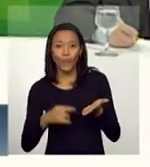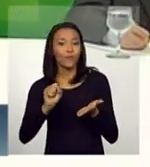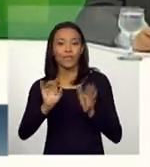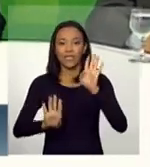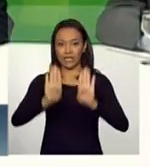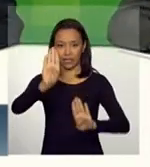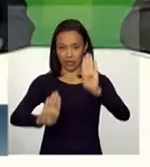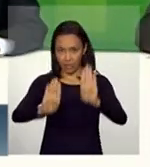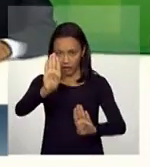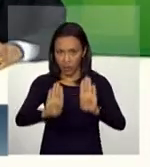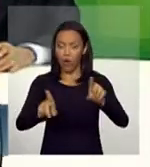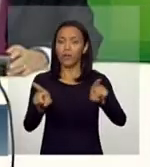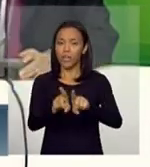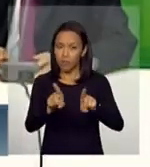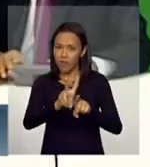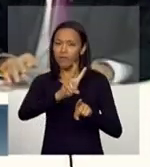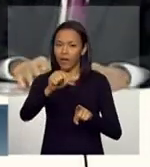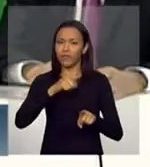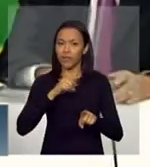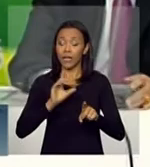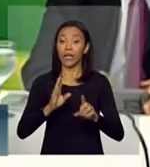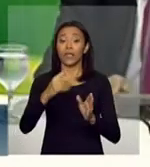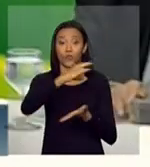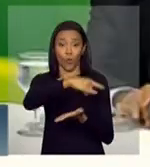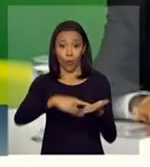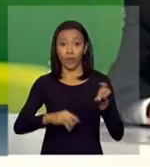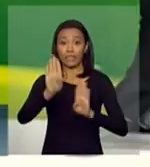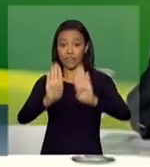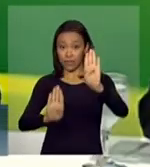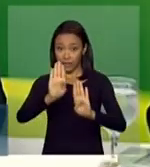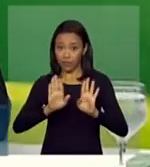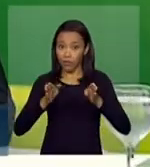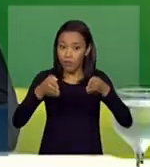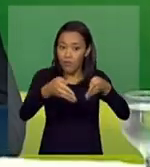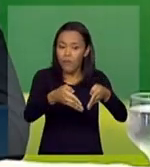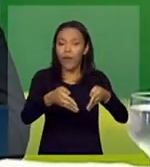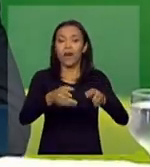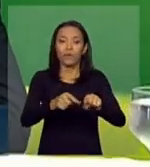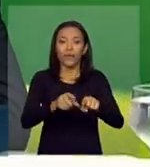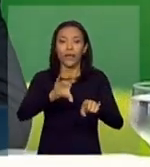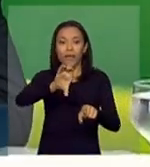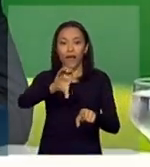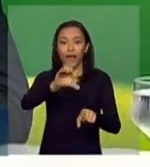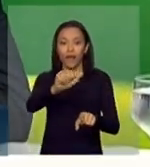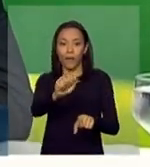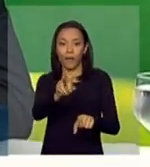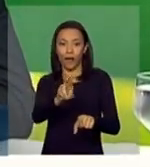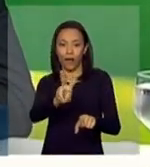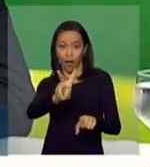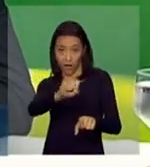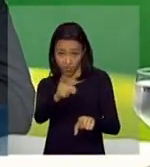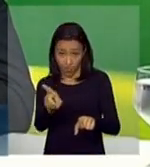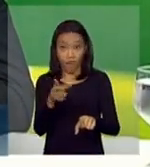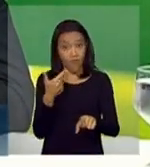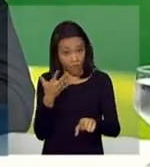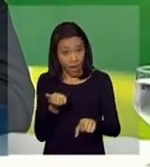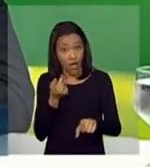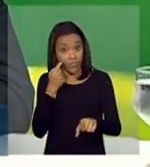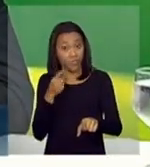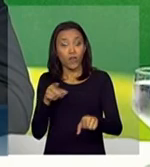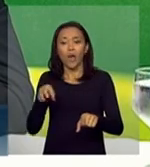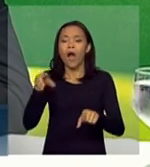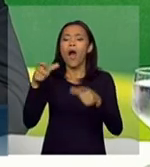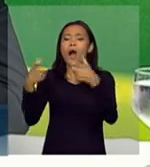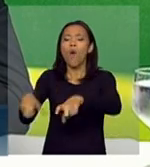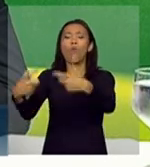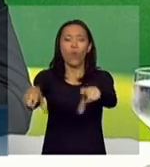licitação também para jazidas de carvão. Serão colocadas em disponibilidade áreas para serem licitadas, onde ocorre o carvão